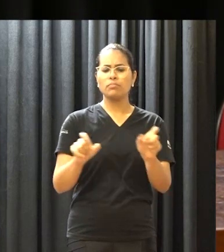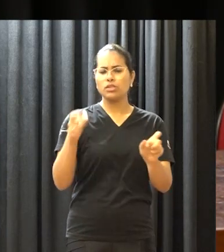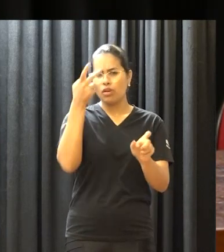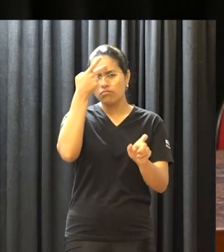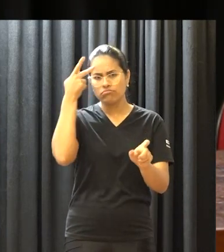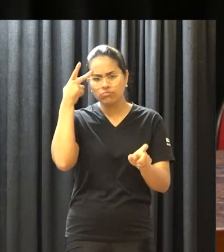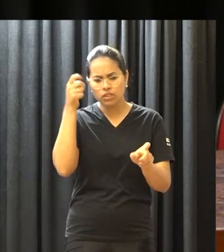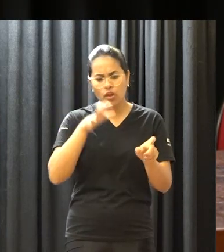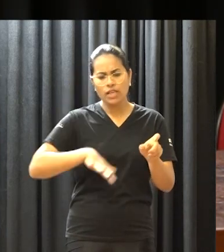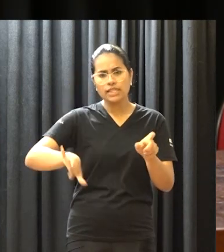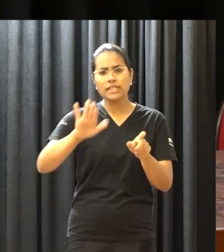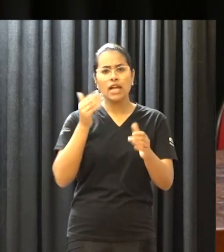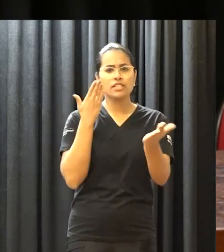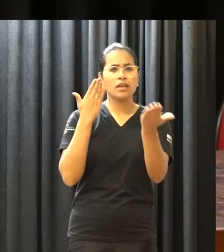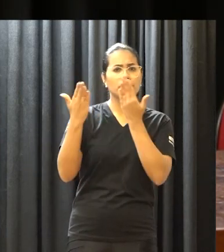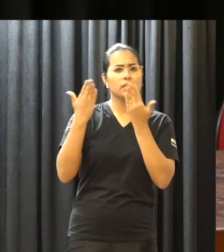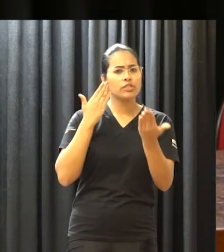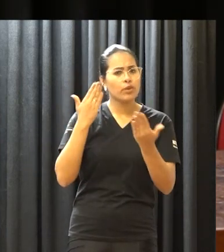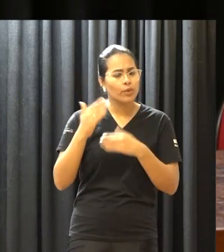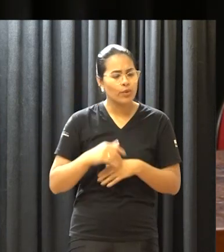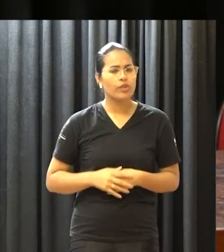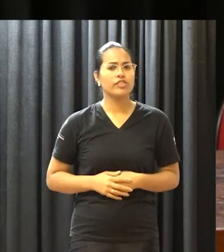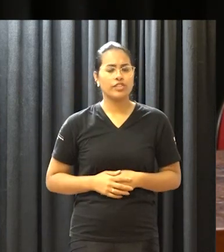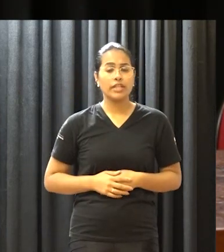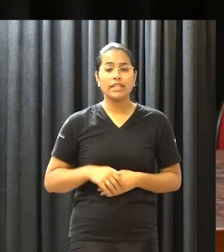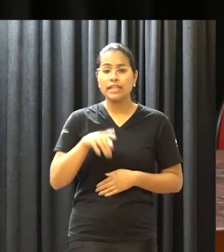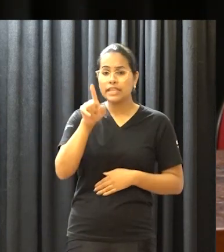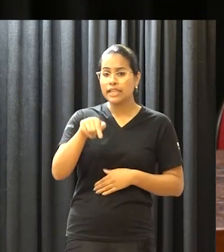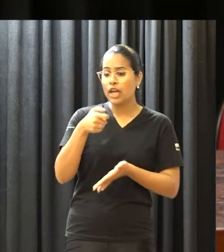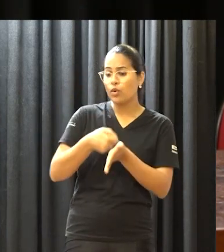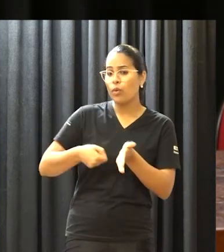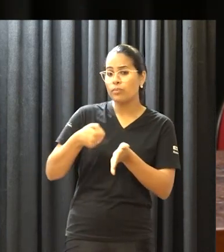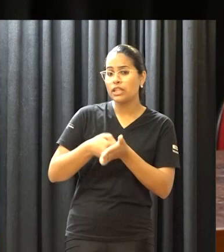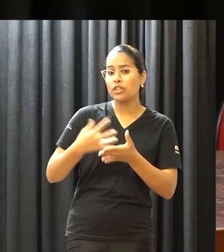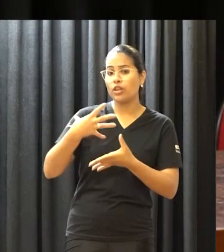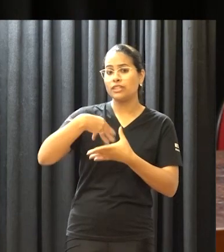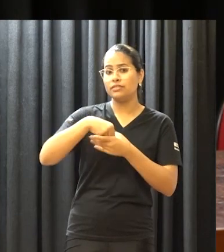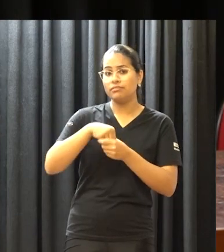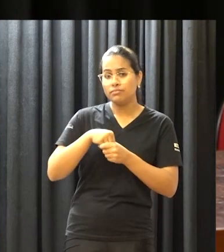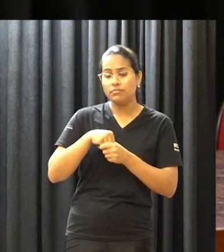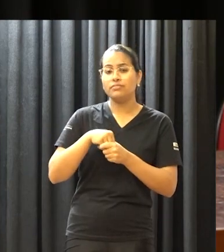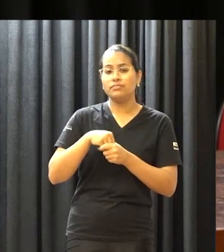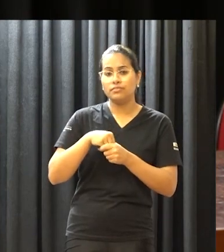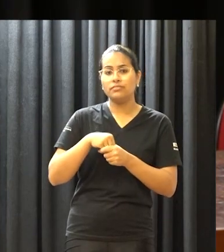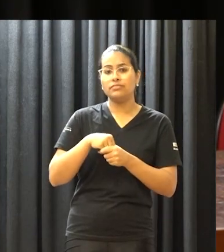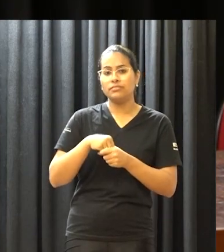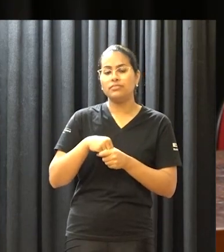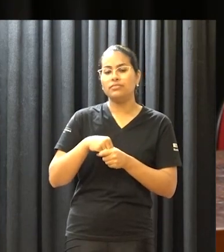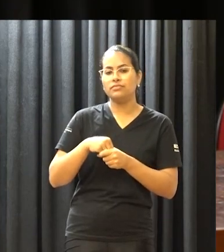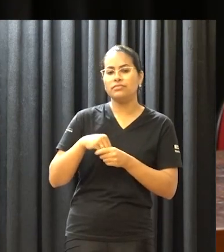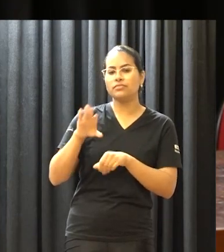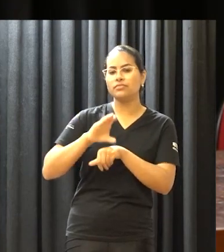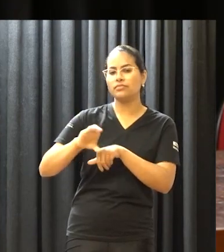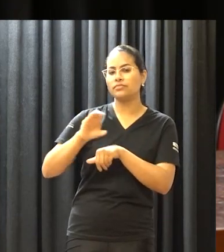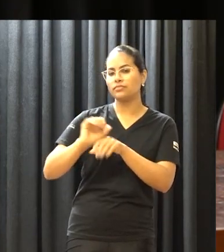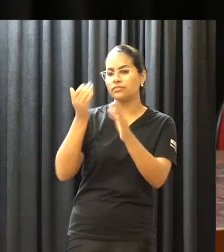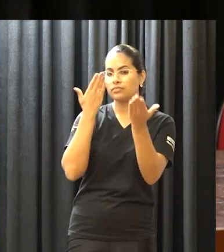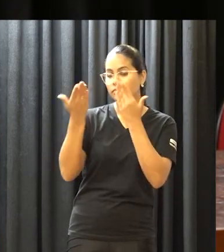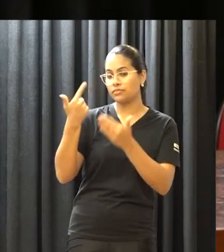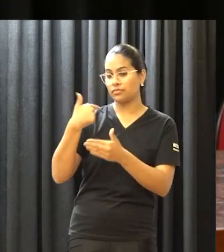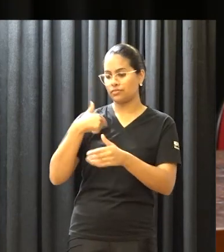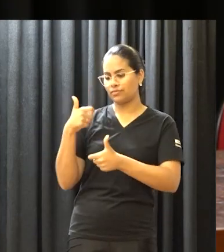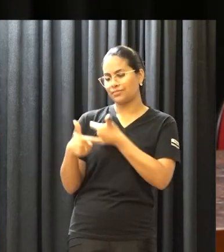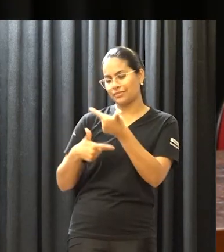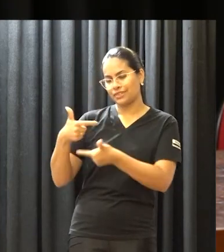com Deficiência, que era obrigatória no curso de psicologia da universidade onde eu trabalho. Os